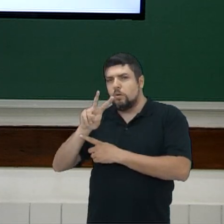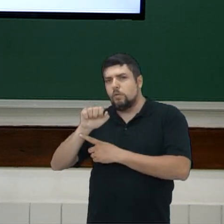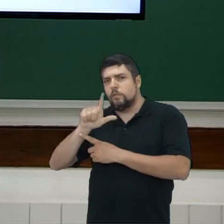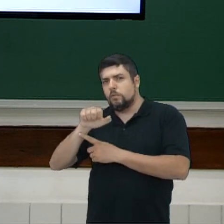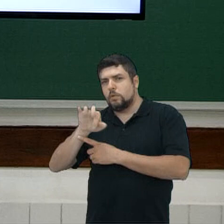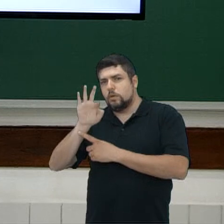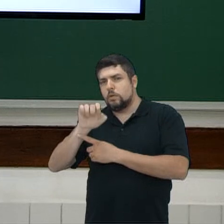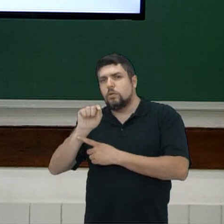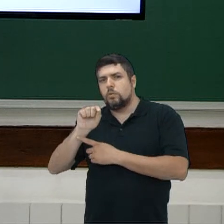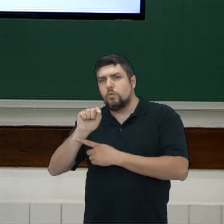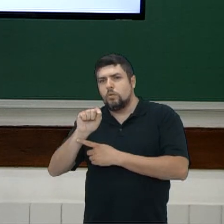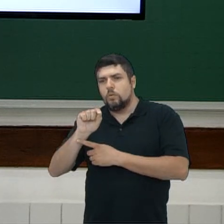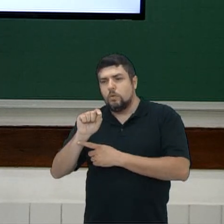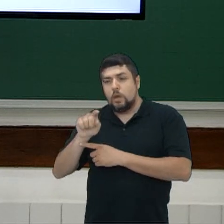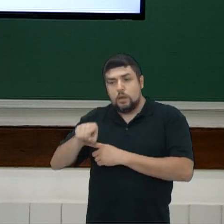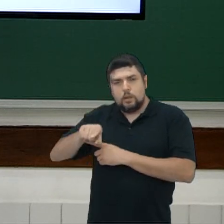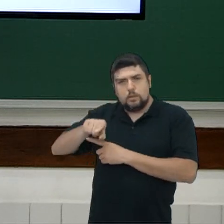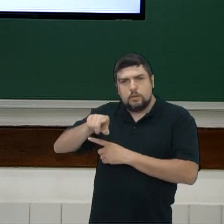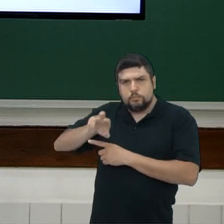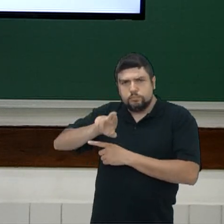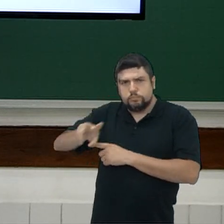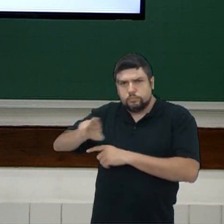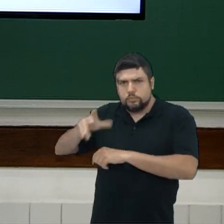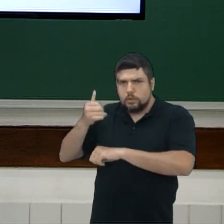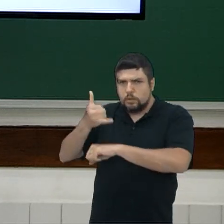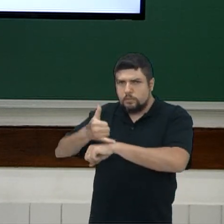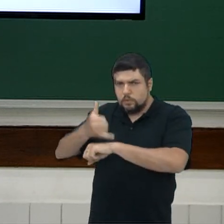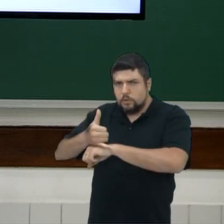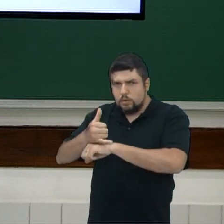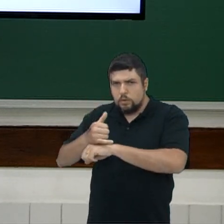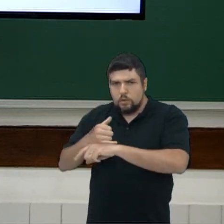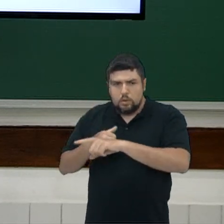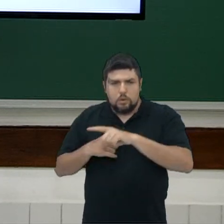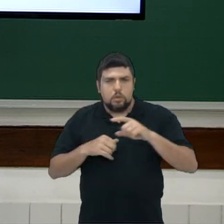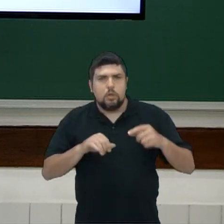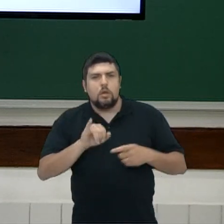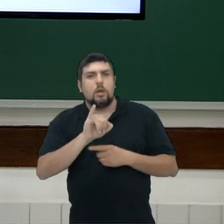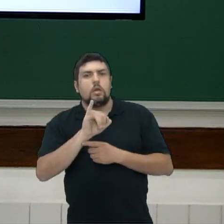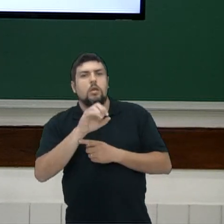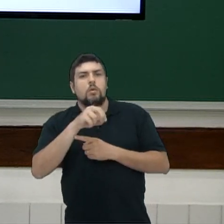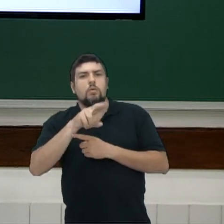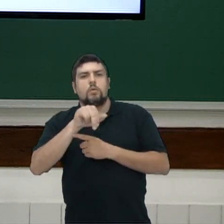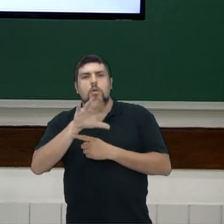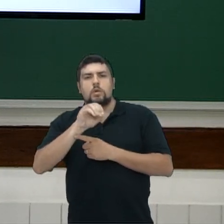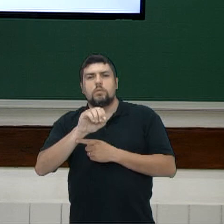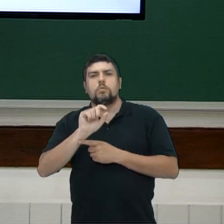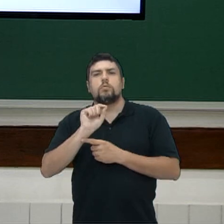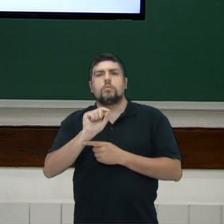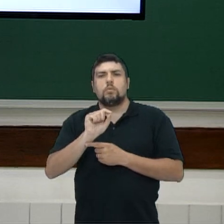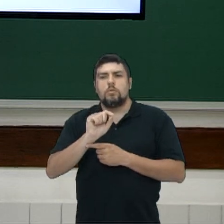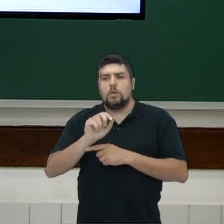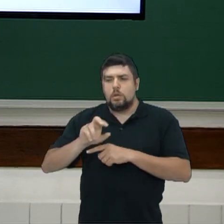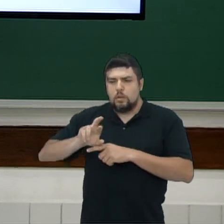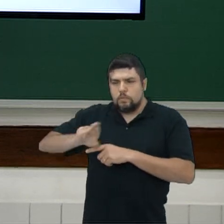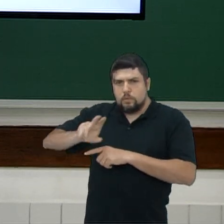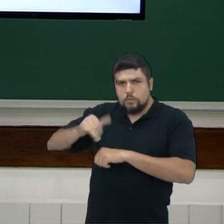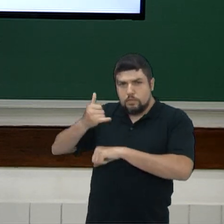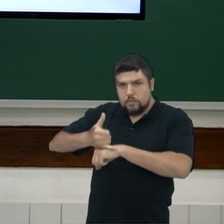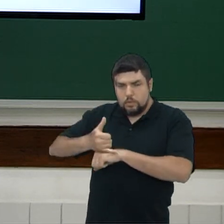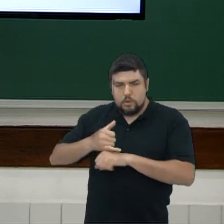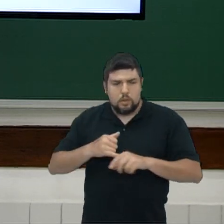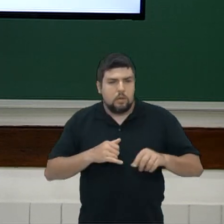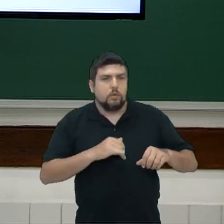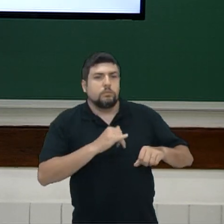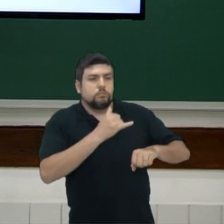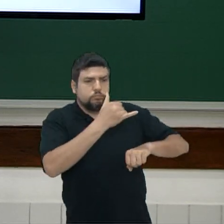entre elementos não metálicos e compostos iônicos entre metal e não metal.